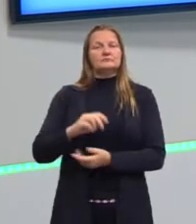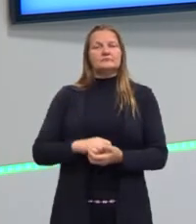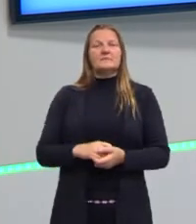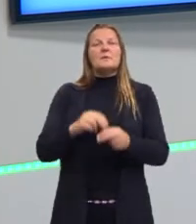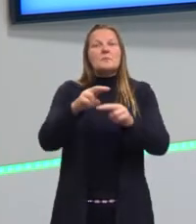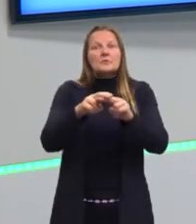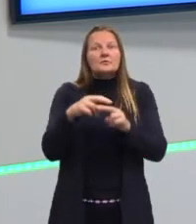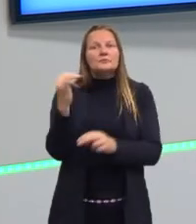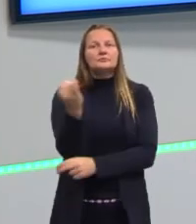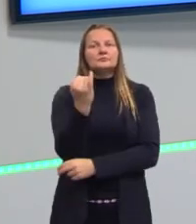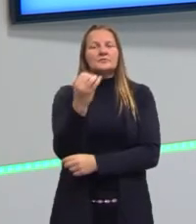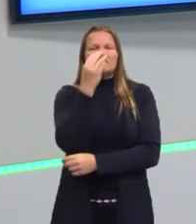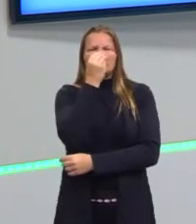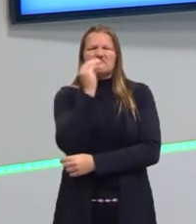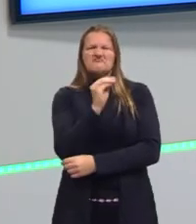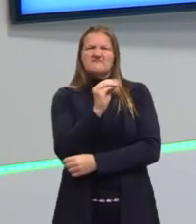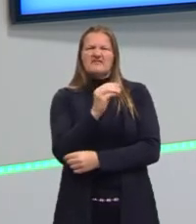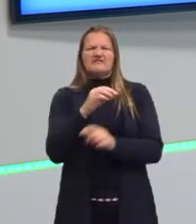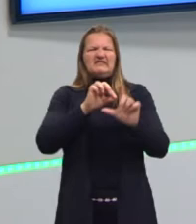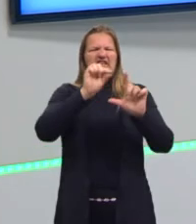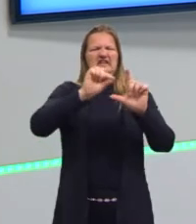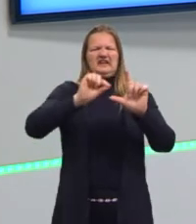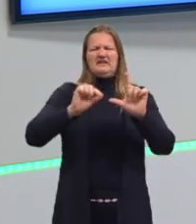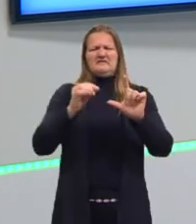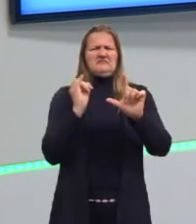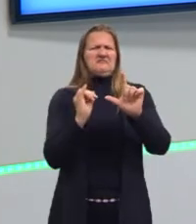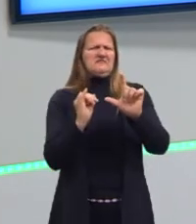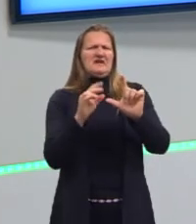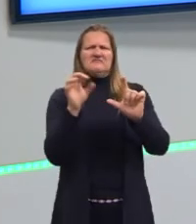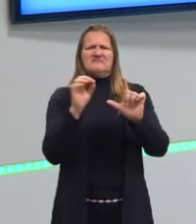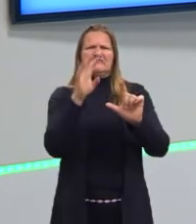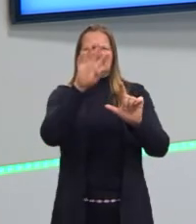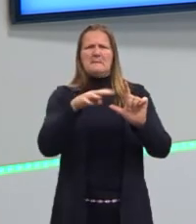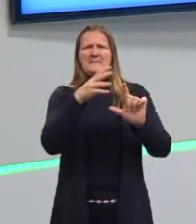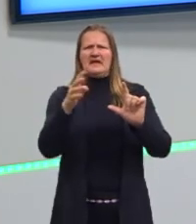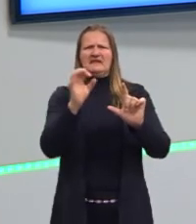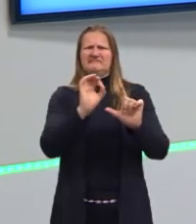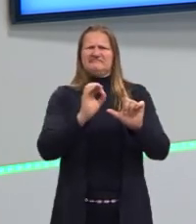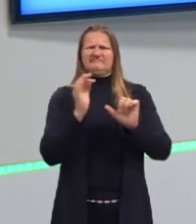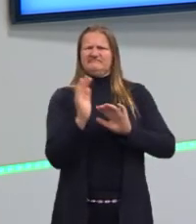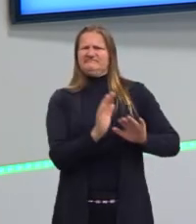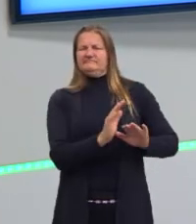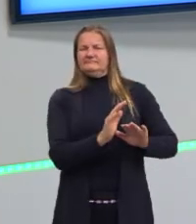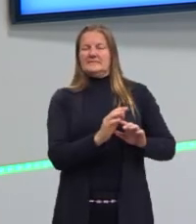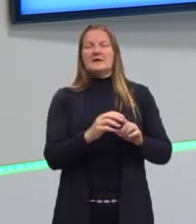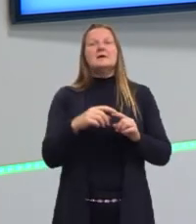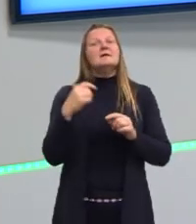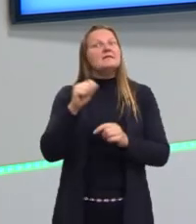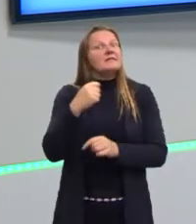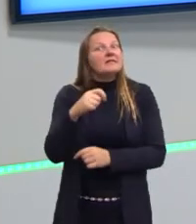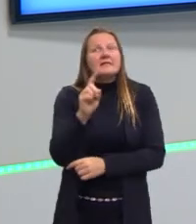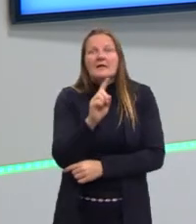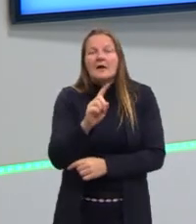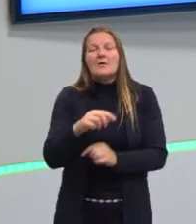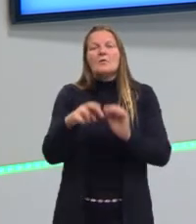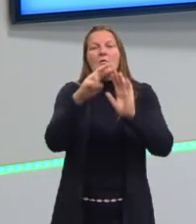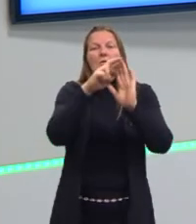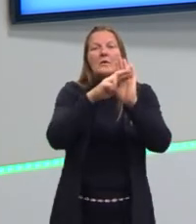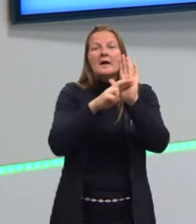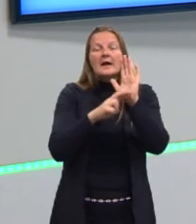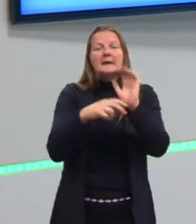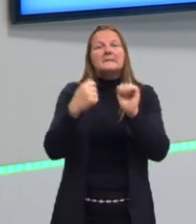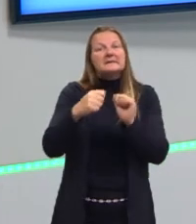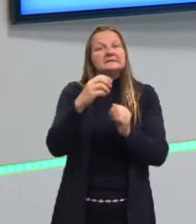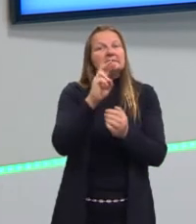a gente não ignora esses dados essas informações né que tem nos textos de apoio também não é só ler o texto de apoio